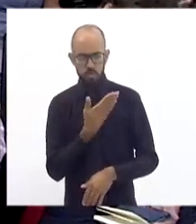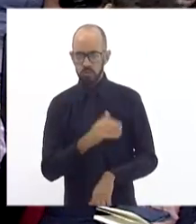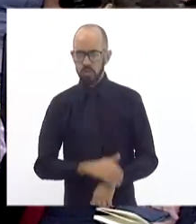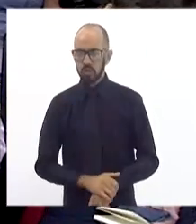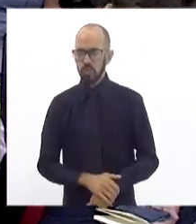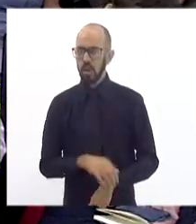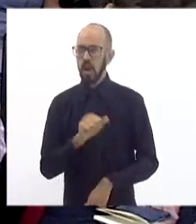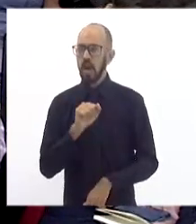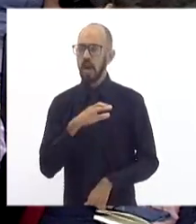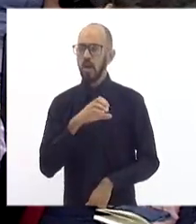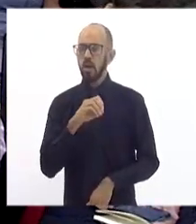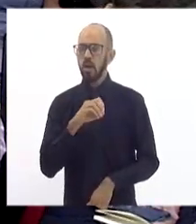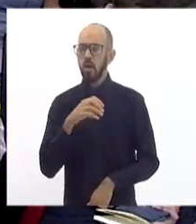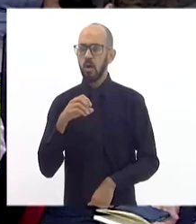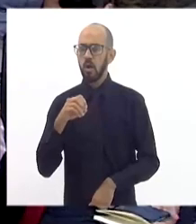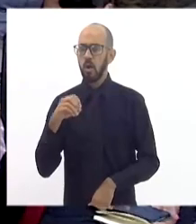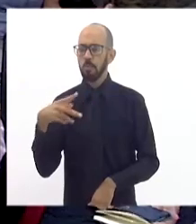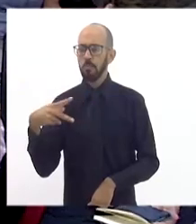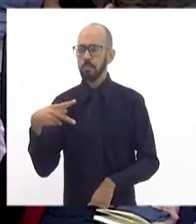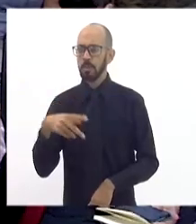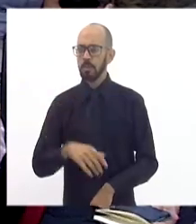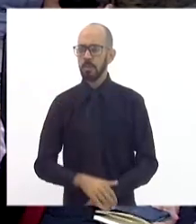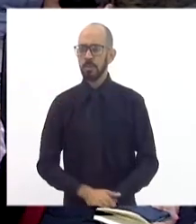e da cop é